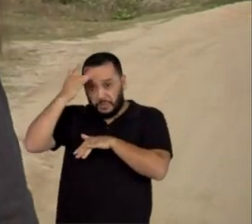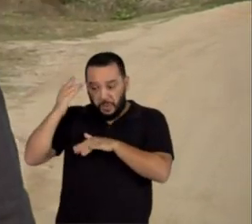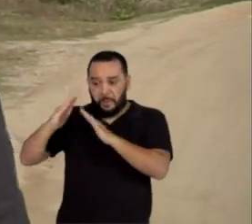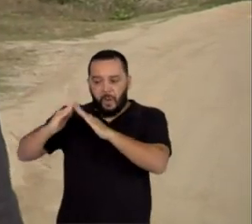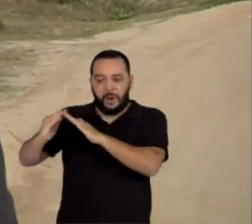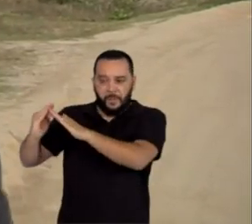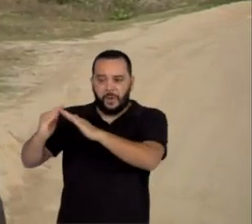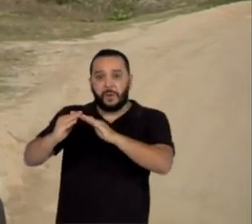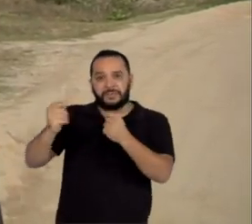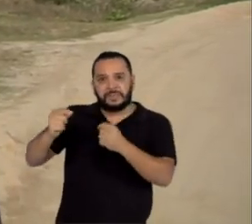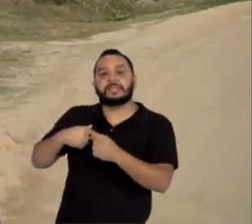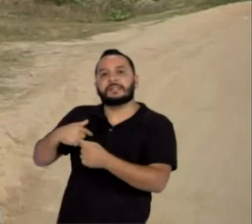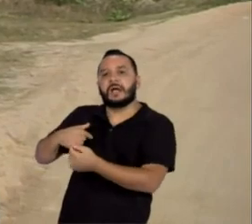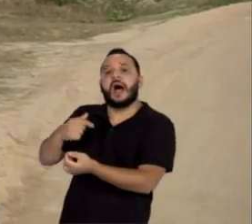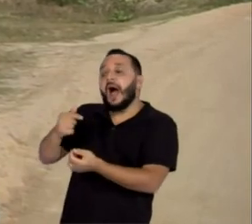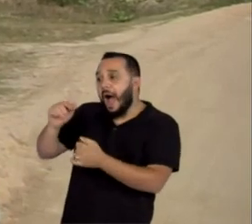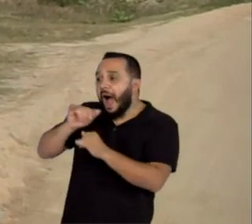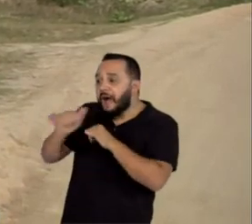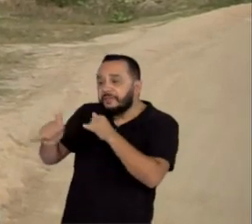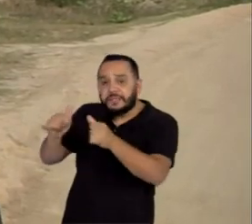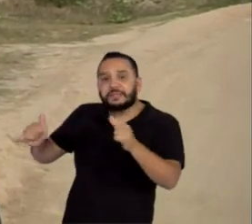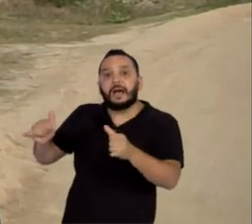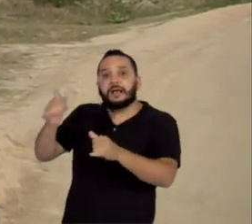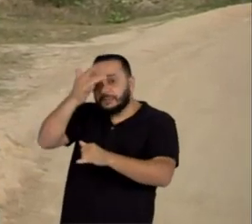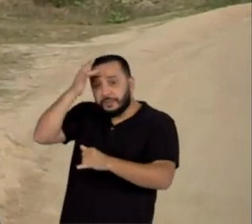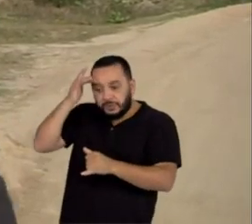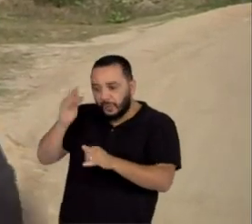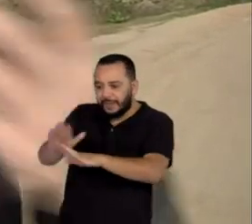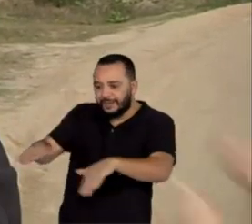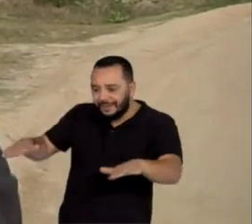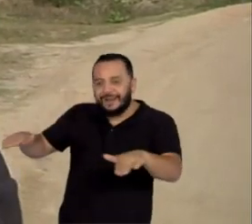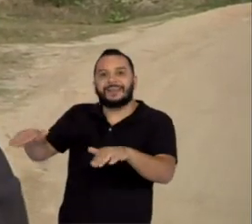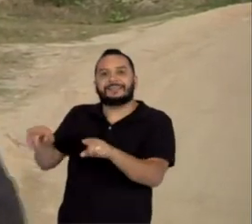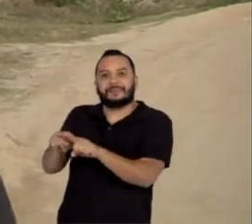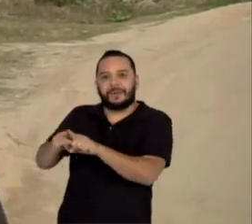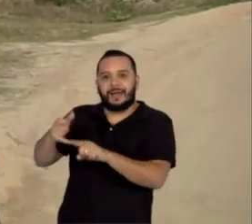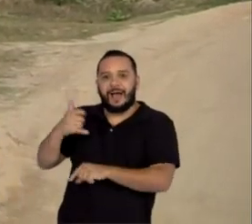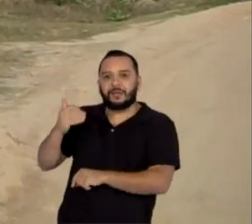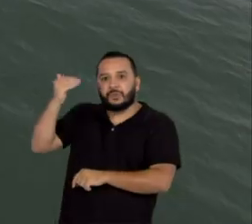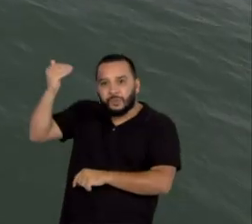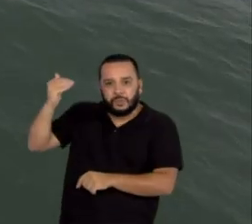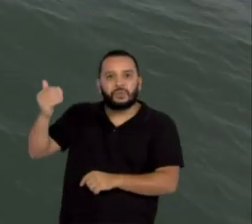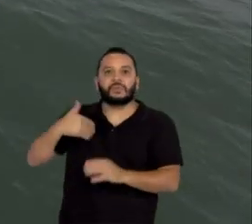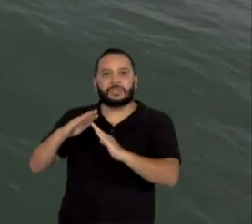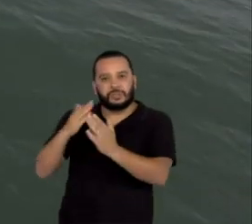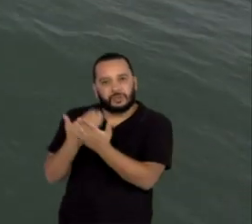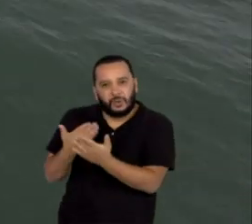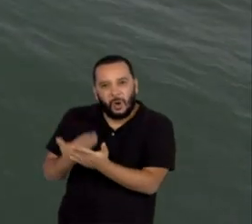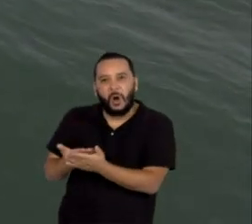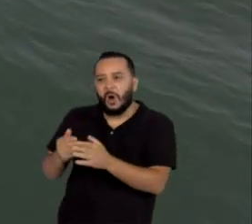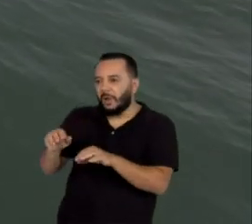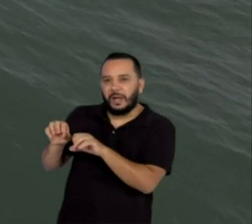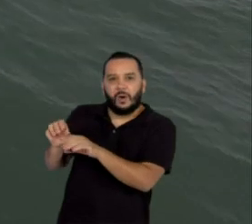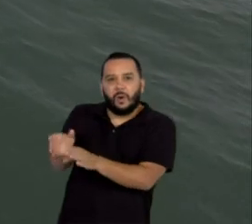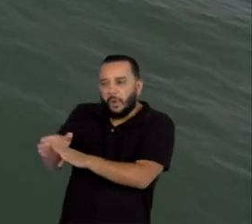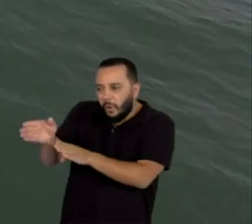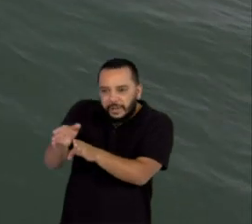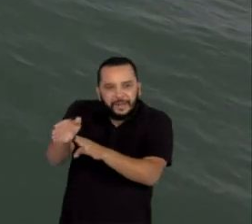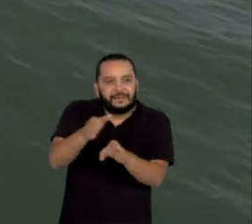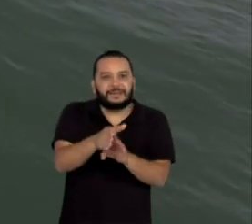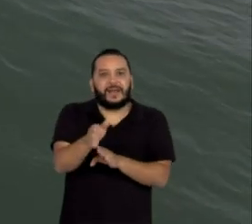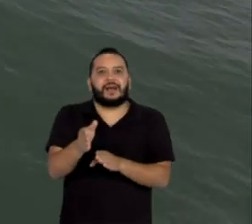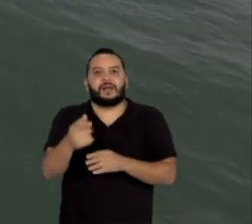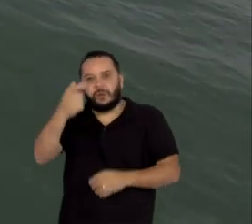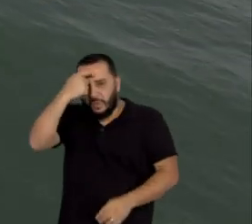de conscientização bastante forte, começando das crianças, indo até os adultos, os turistas que nos procuram, as escolas que nos visitam.